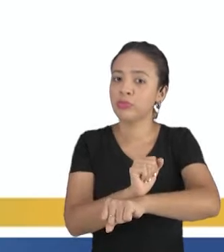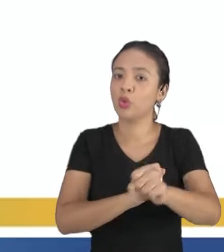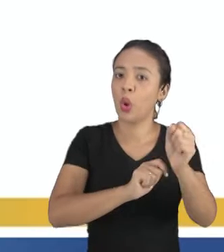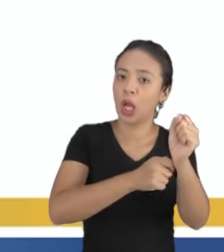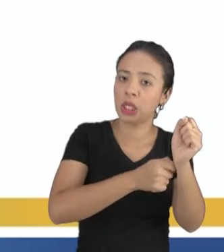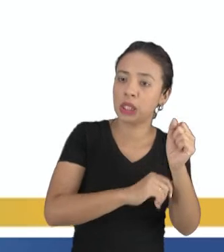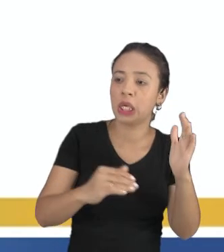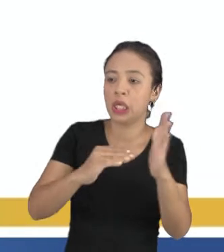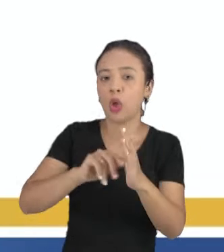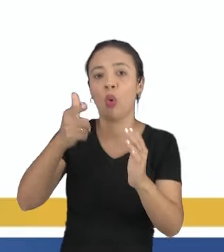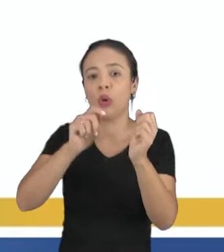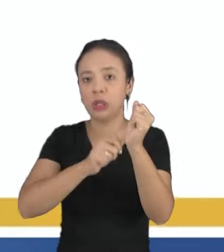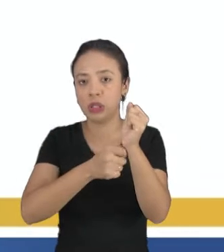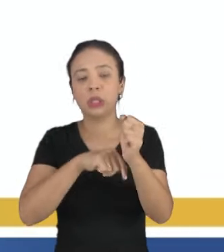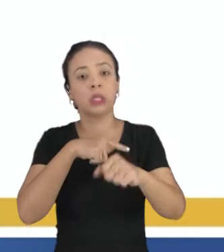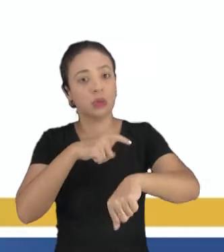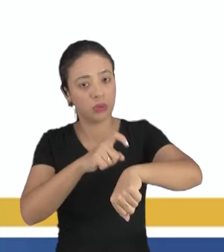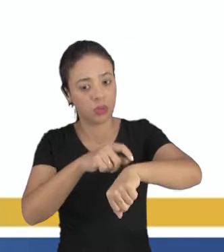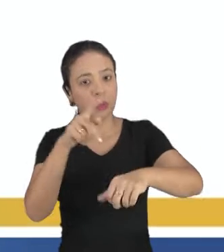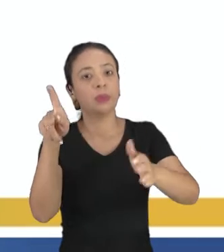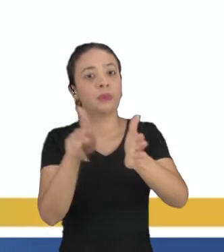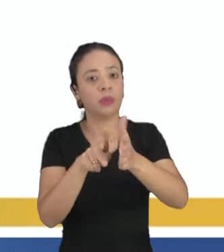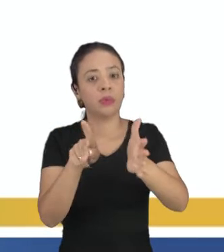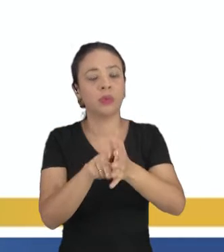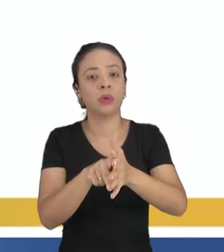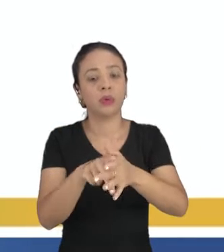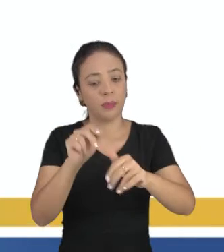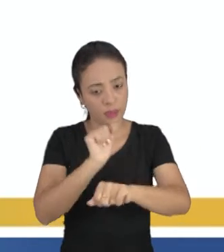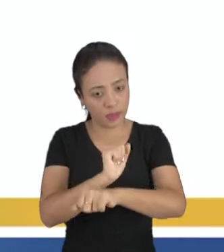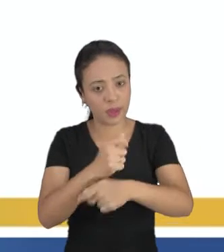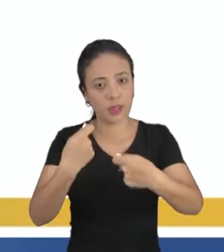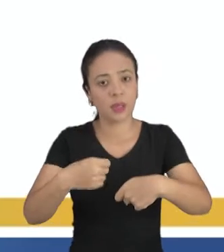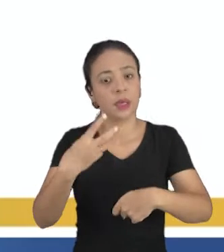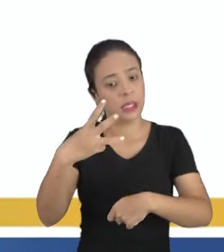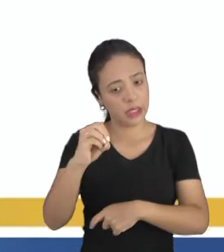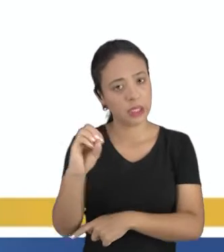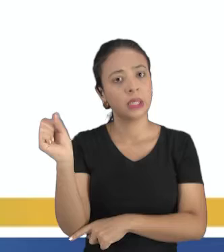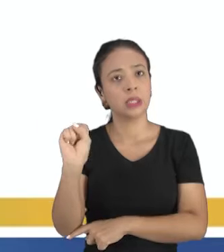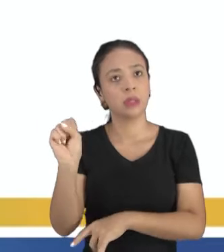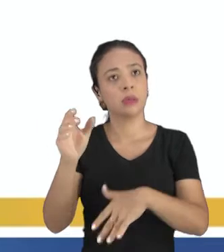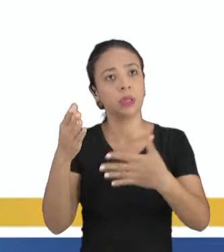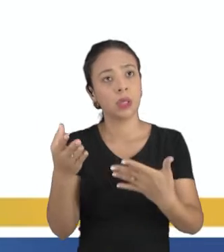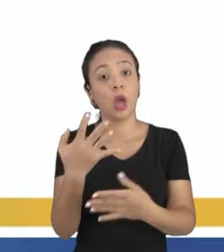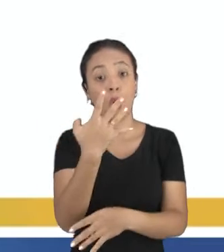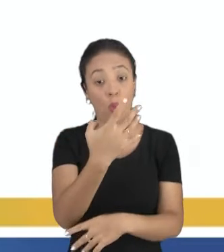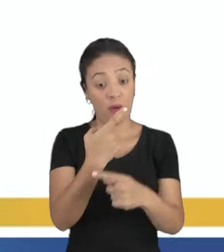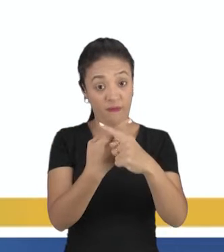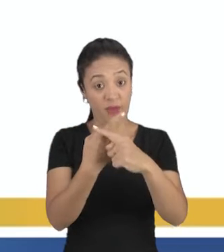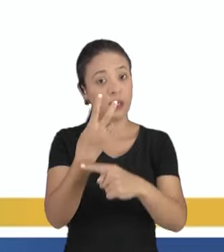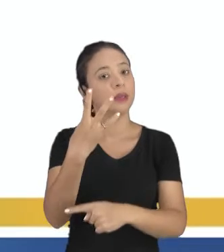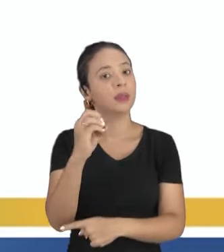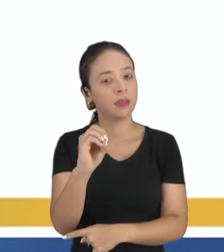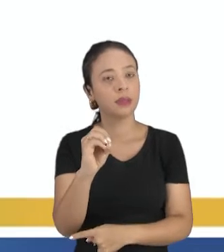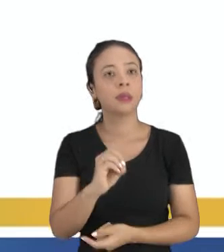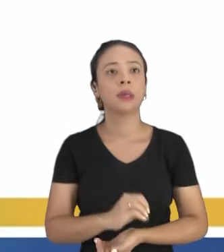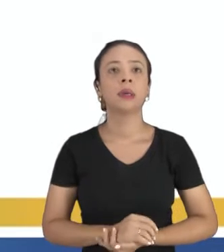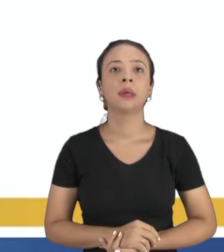senha para outra. Ele tem um tempo de espera de 30 segundos. Então, seria 4 vezes 30.